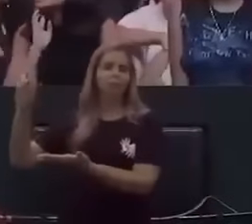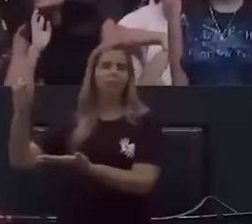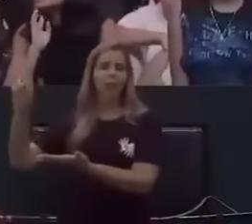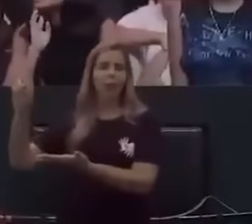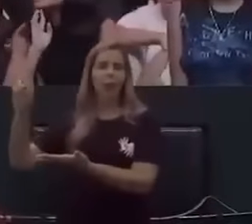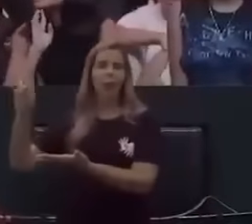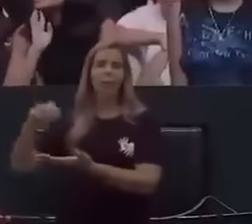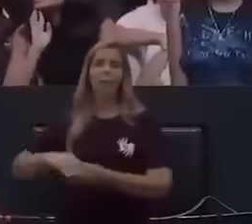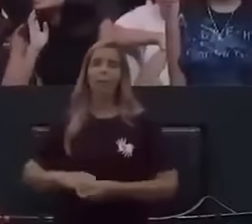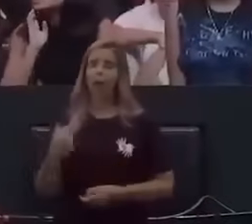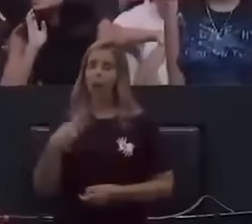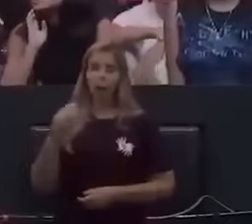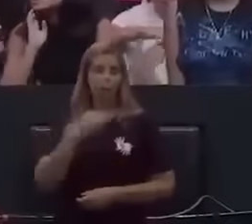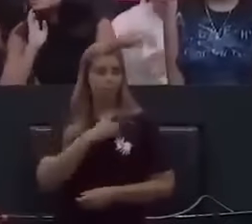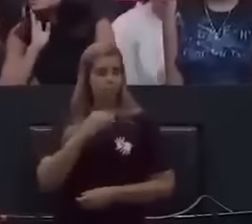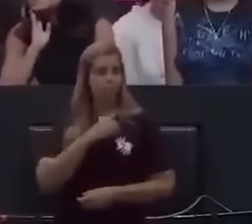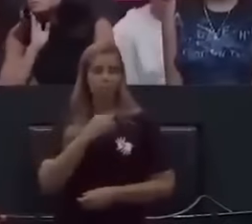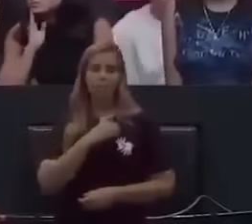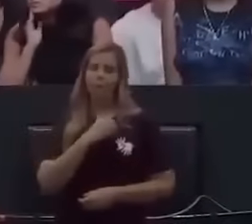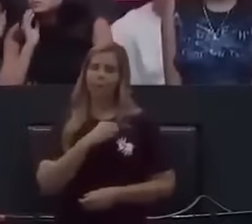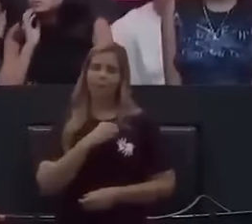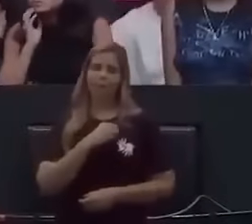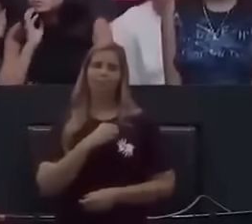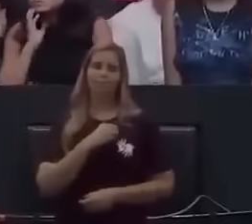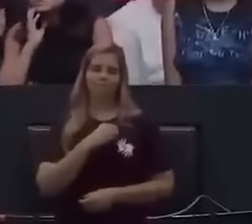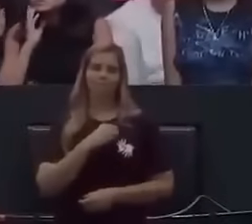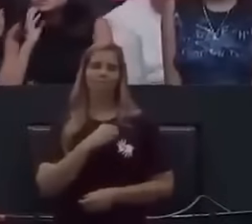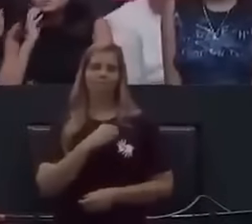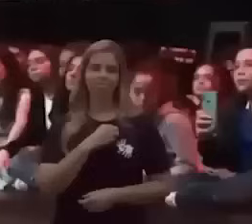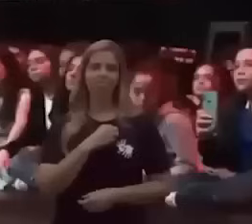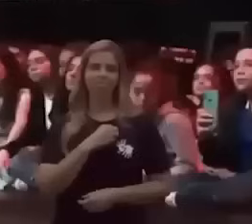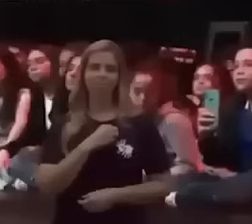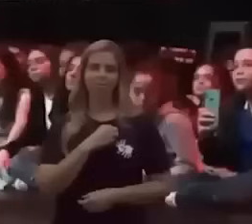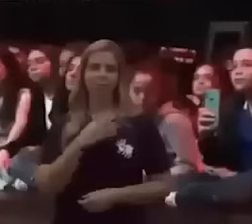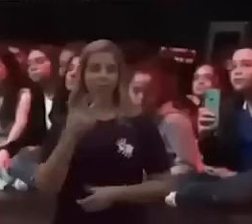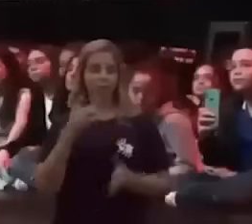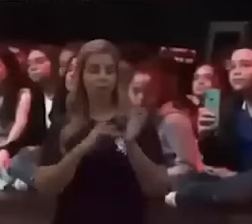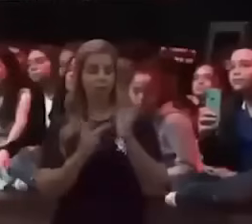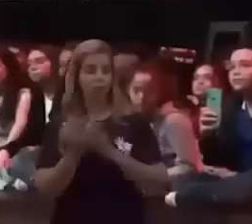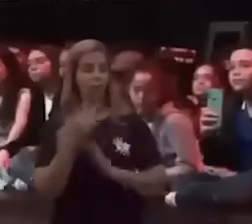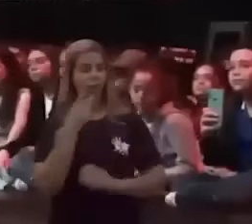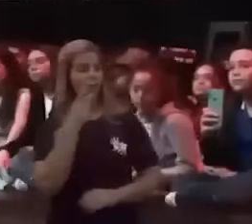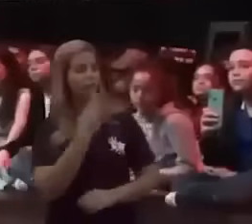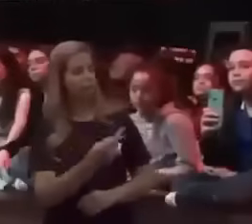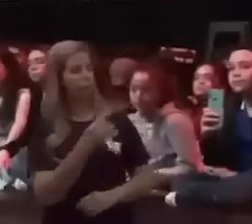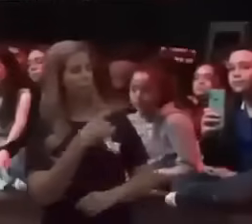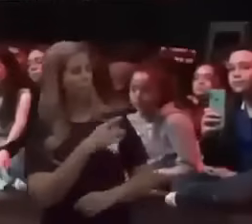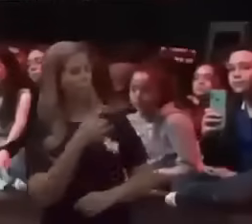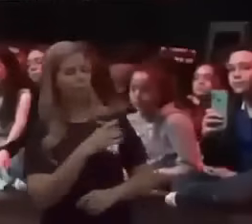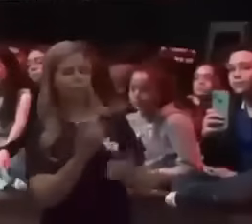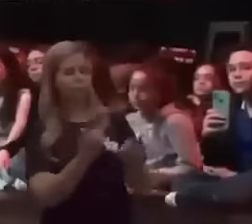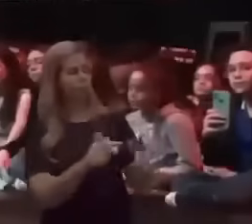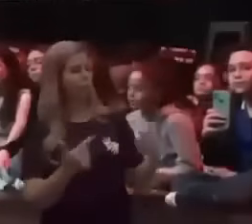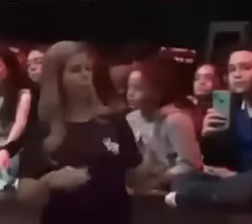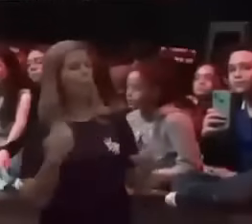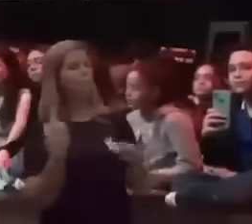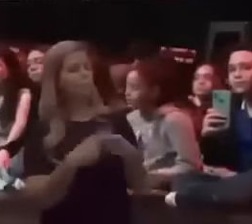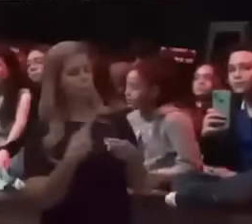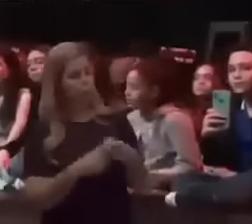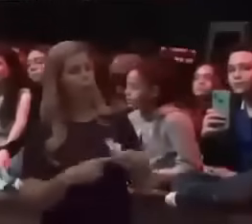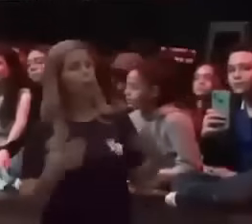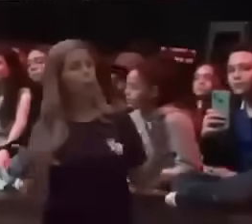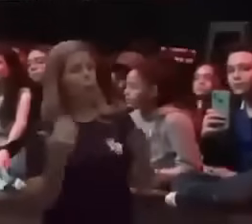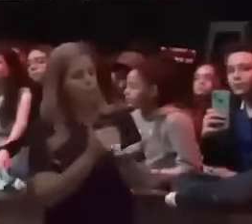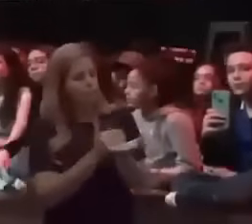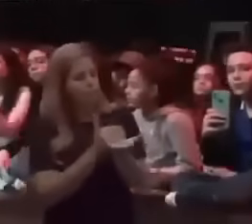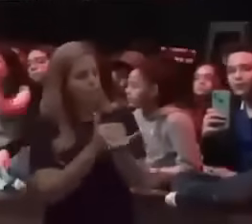embora de mim, eu sou um pecador. E Jesus olha para ele e diz: não temas, Pedro, porque a partir de hoje eu farei de